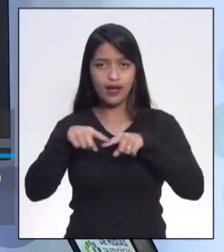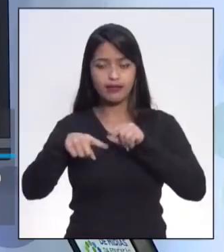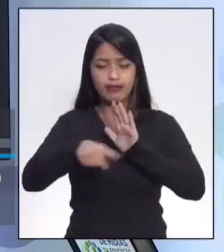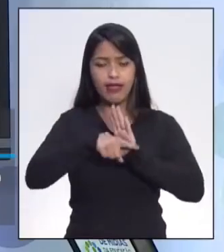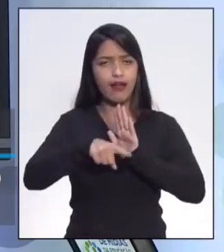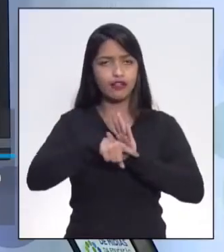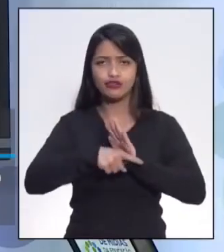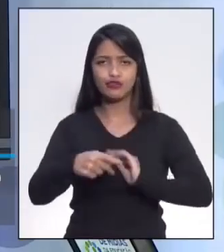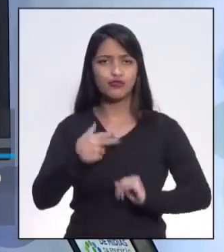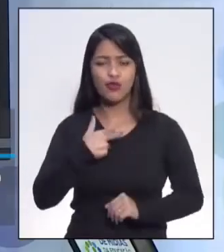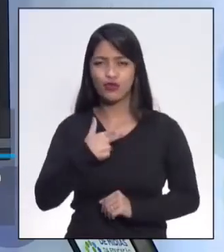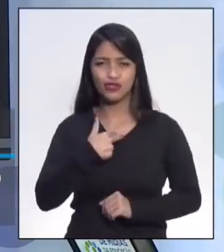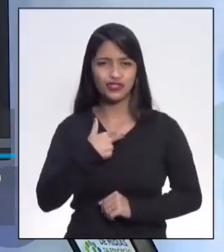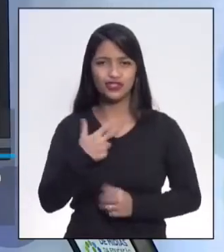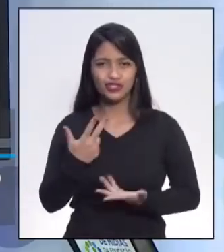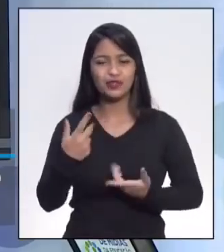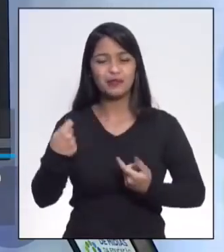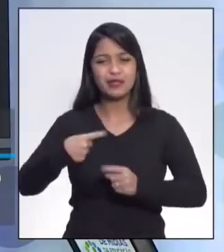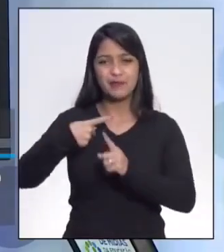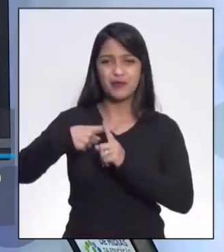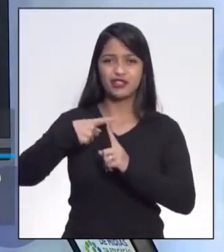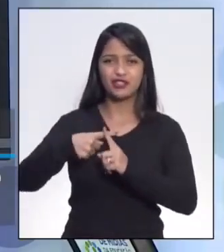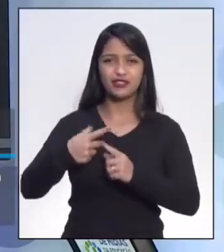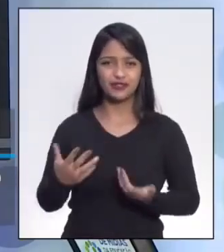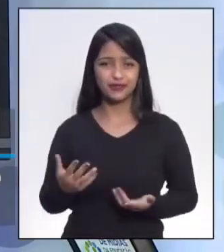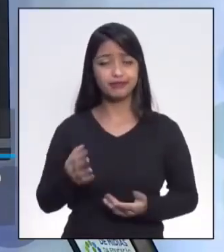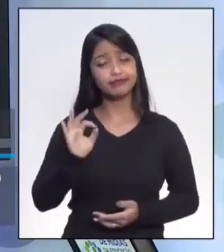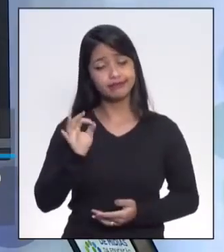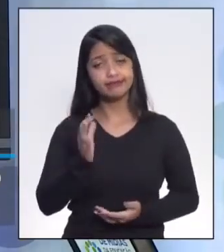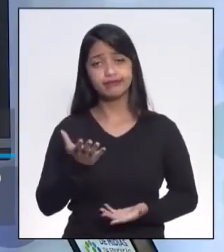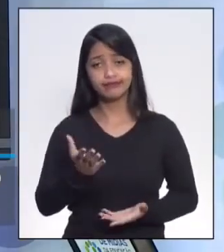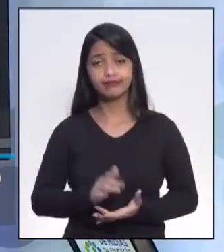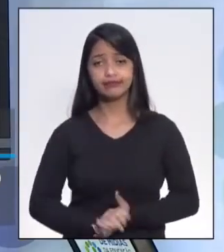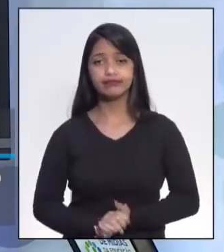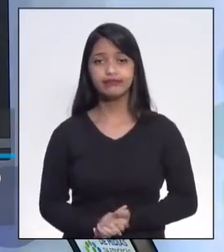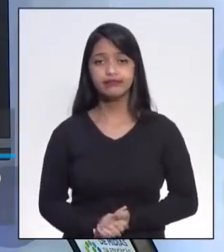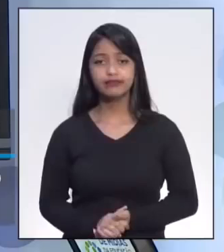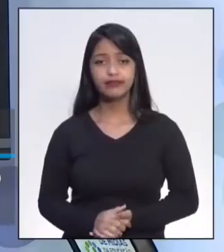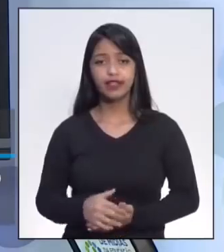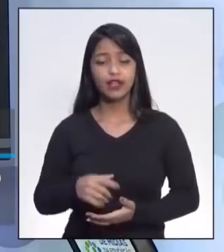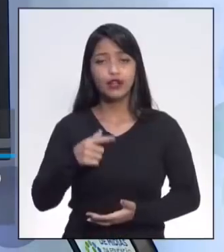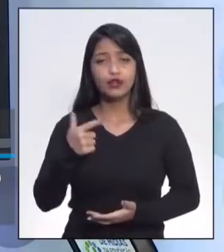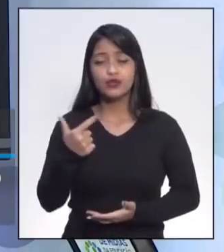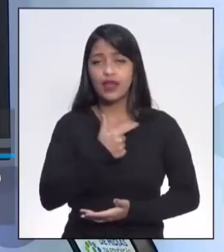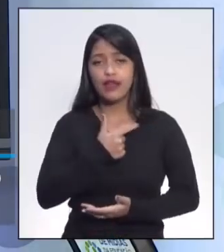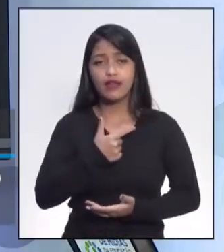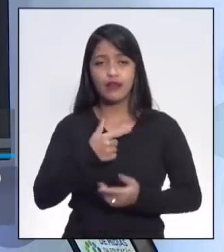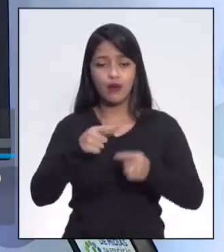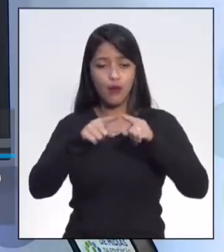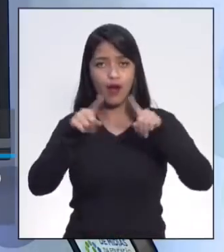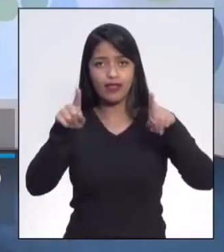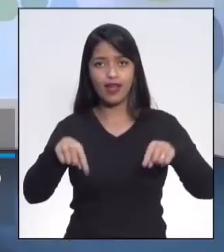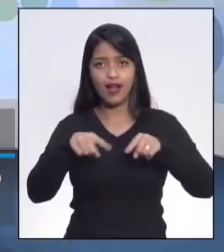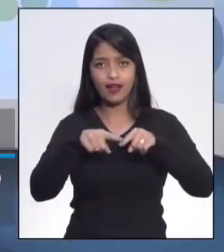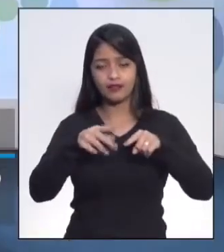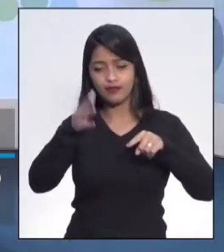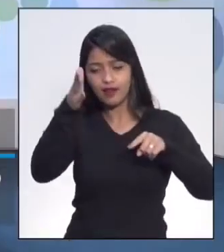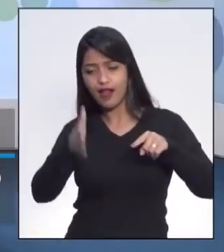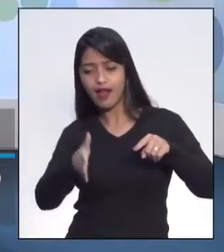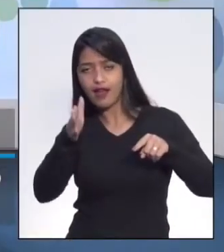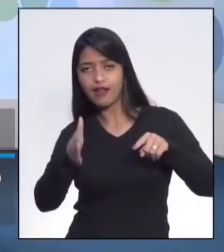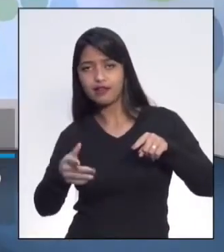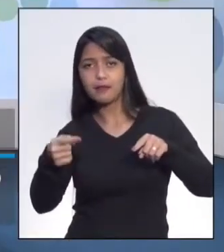Perfeito. E tem, sim, essa relação, né? Nós não temos um quadrado, por exemplo, com medida menos 5 de lado. Verdade.